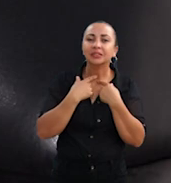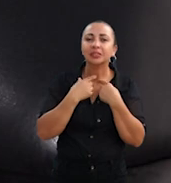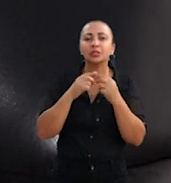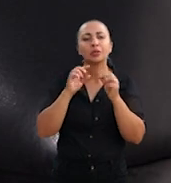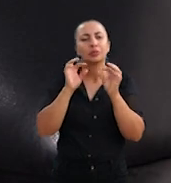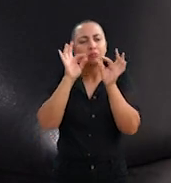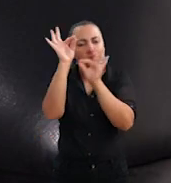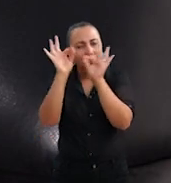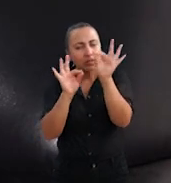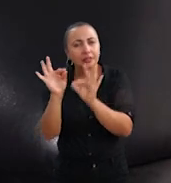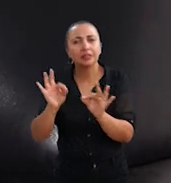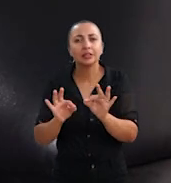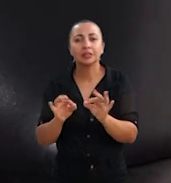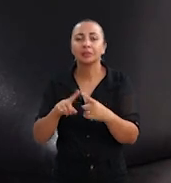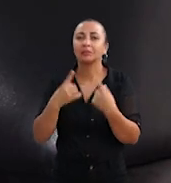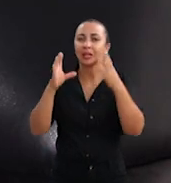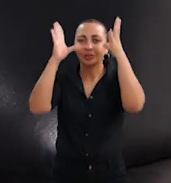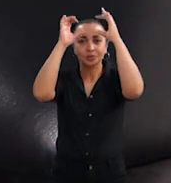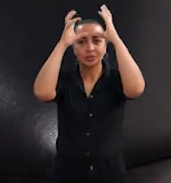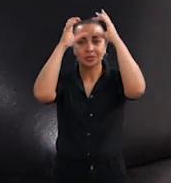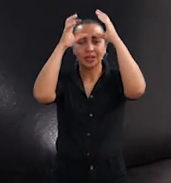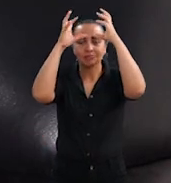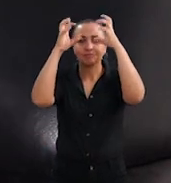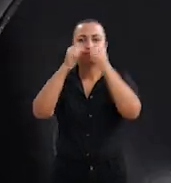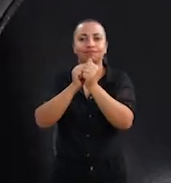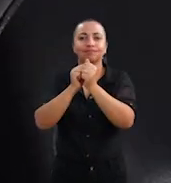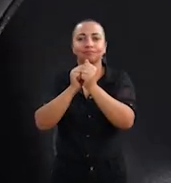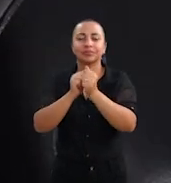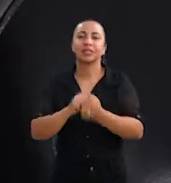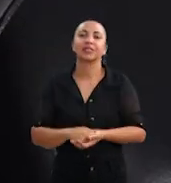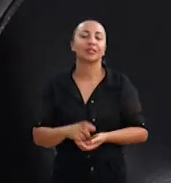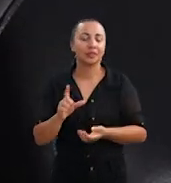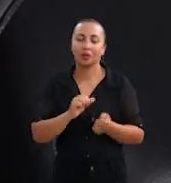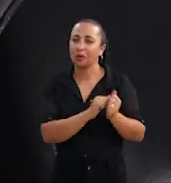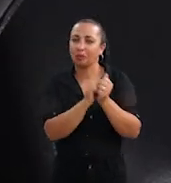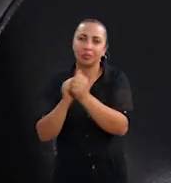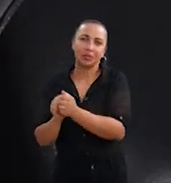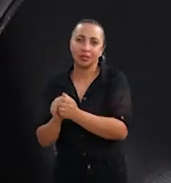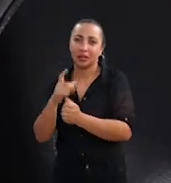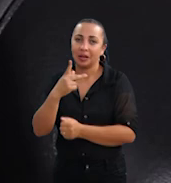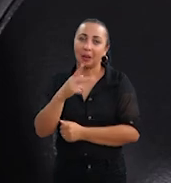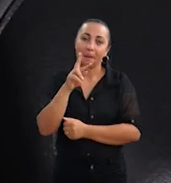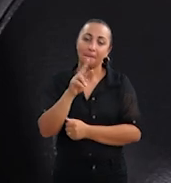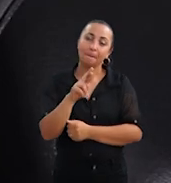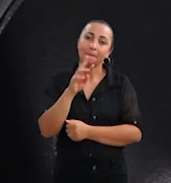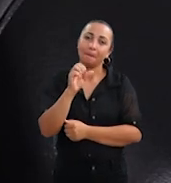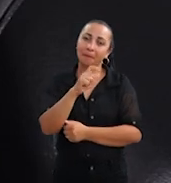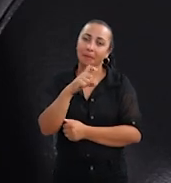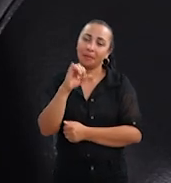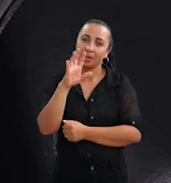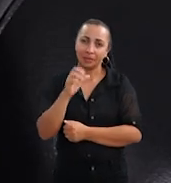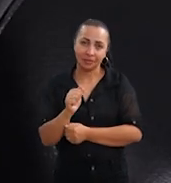planeja executar o movimento, mas o cérebro não acompanha. A praxia em si é